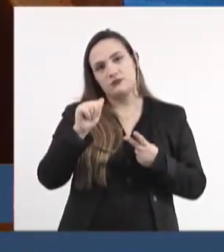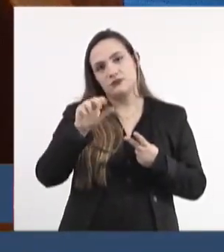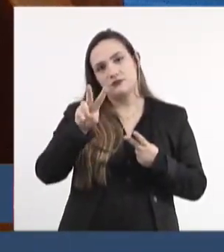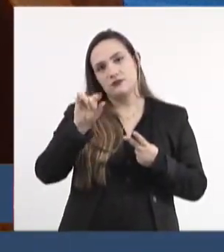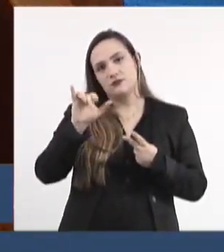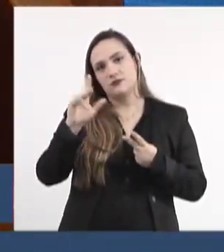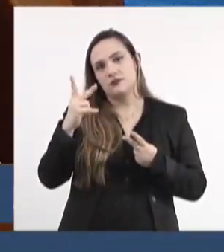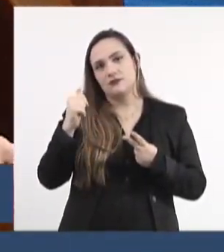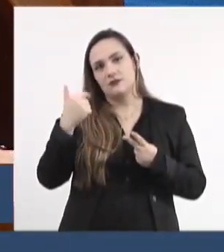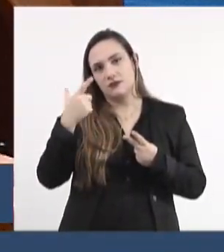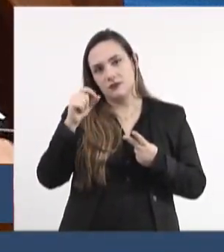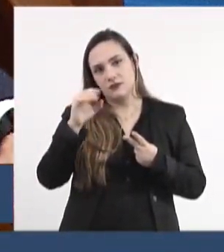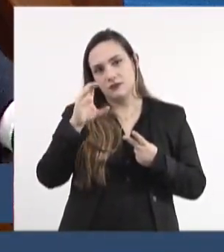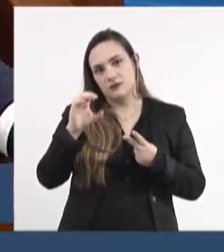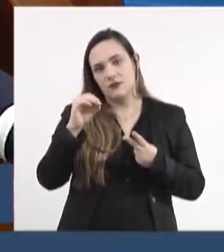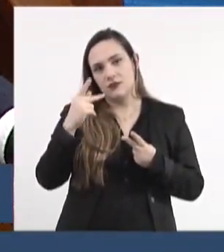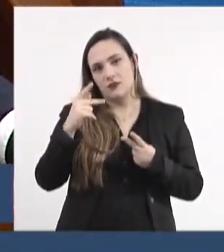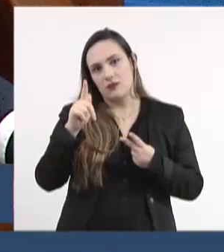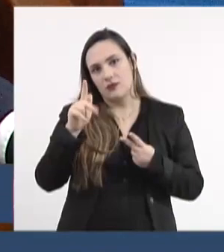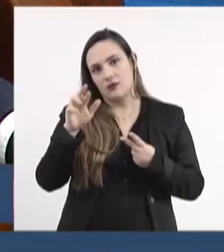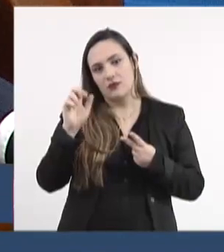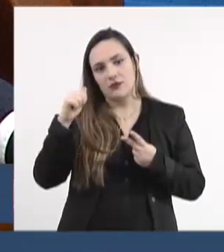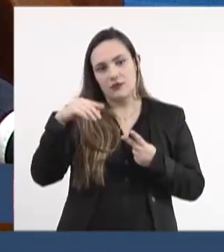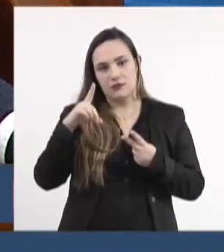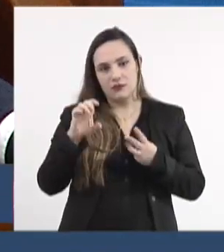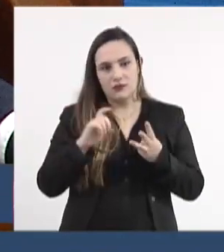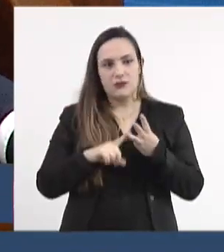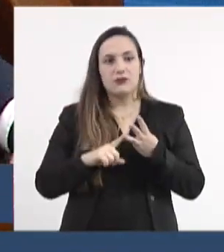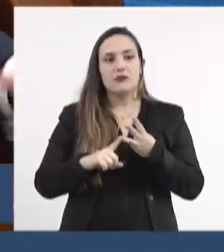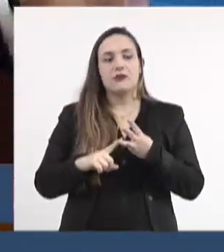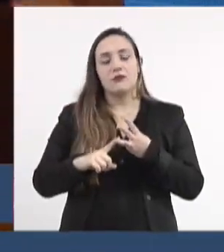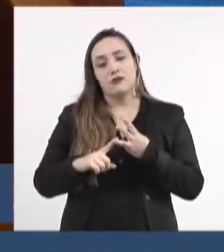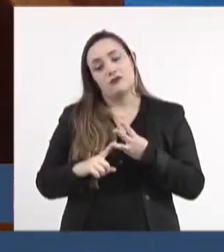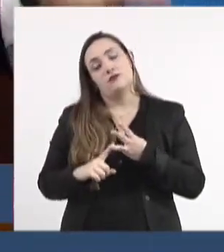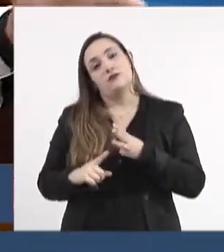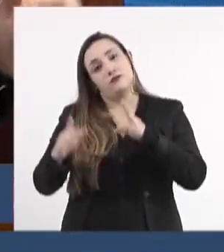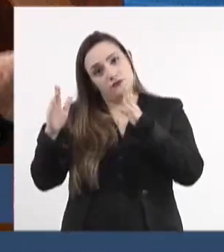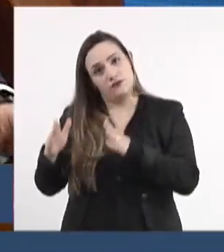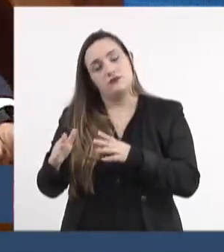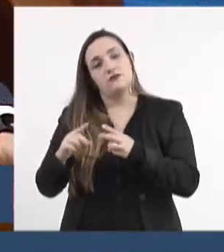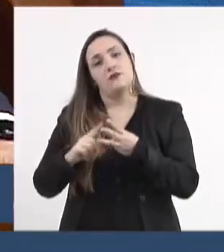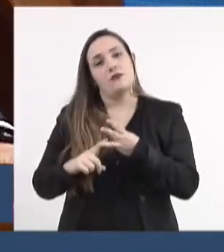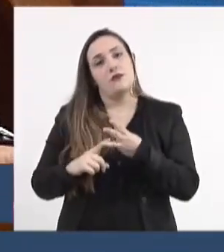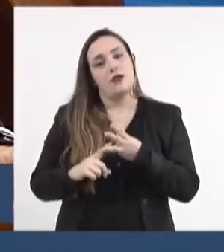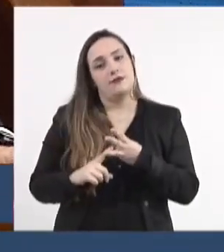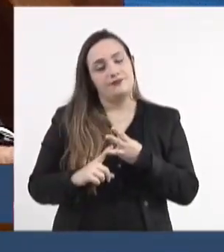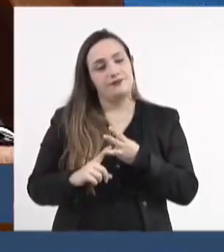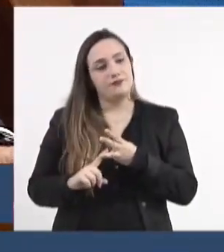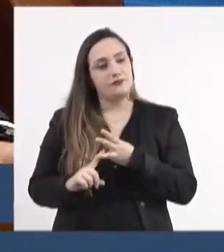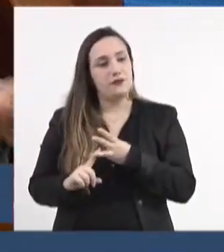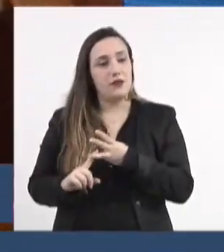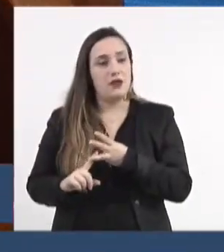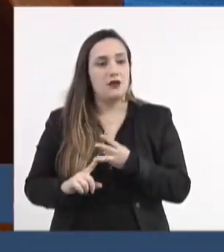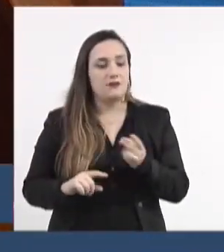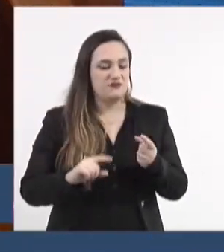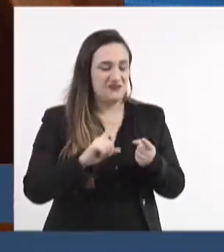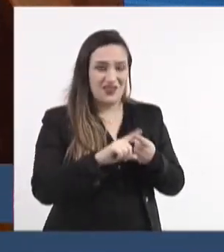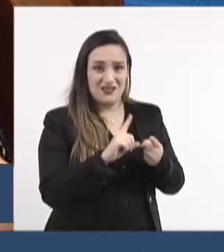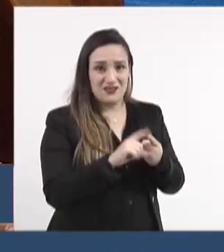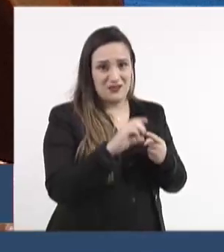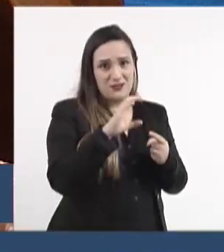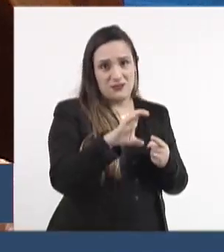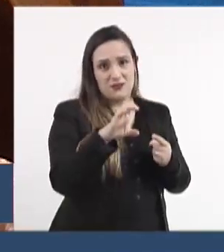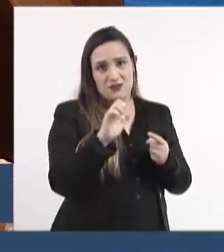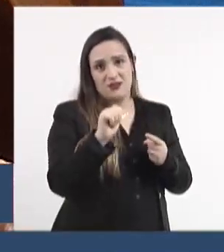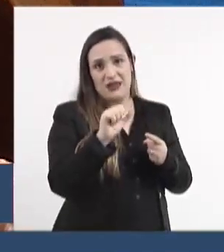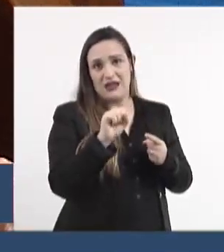da Coop Grande e o pavilhão da agricultura familiar. primeiro pavilhão, que é do Ceasa, a maioria